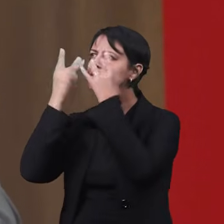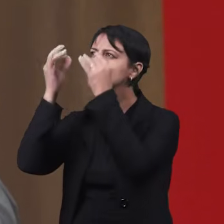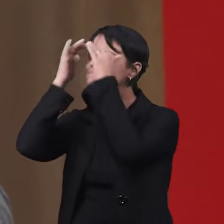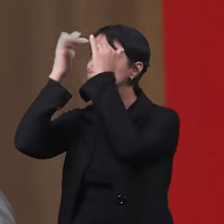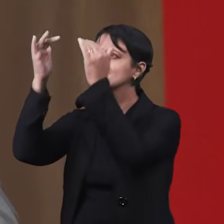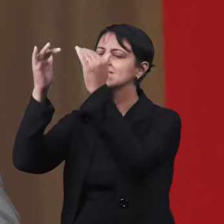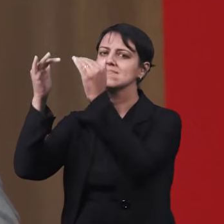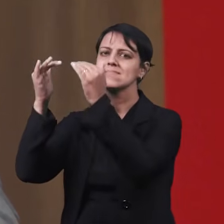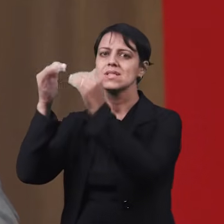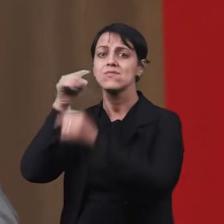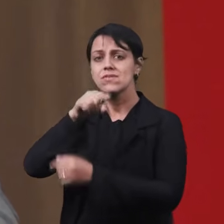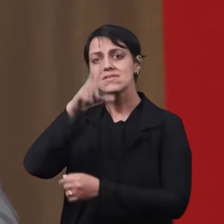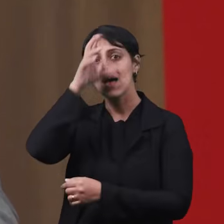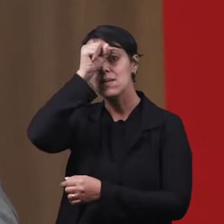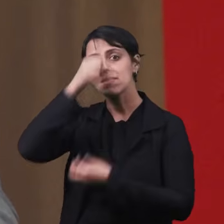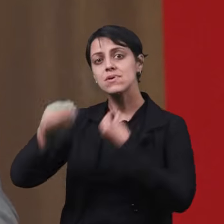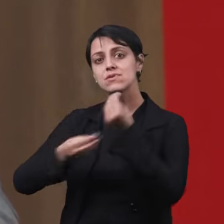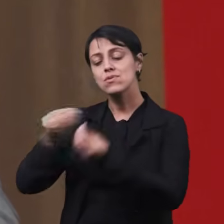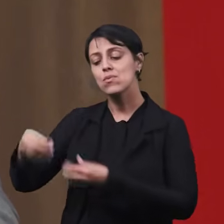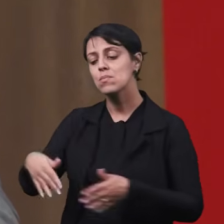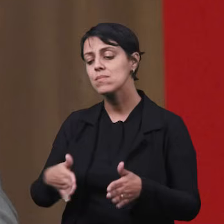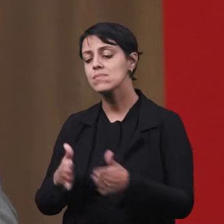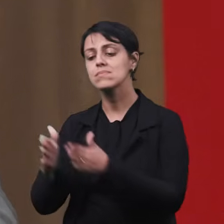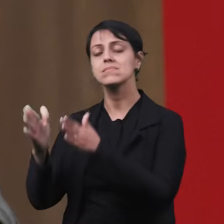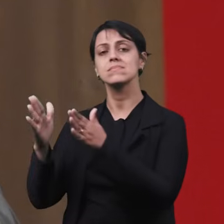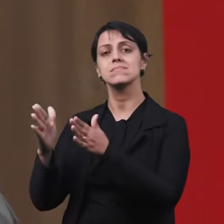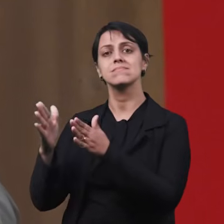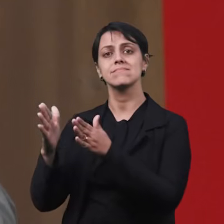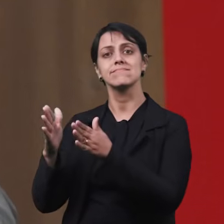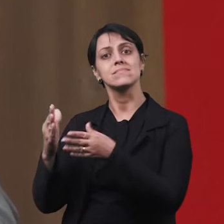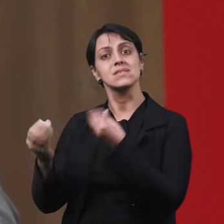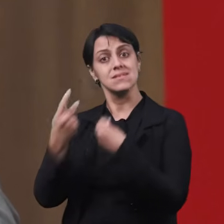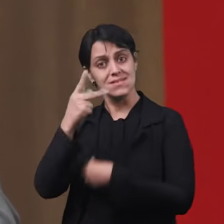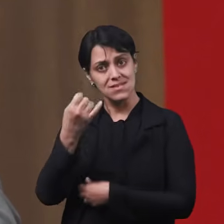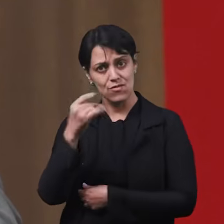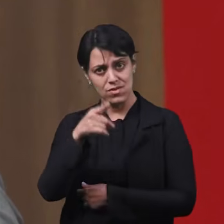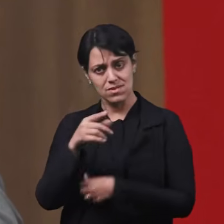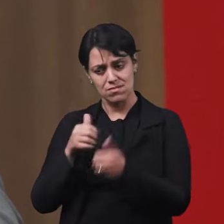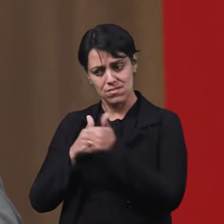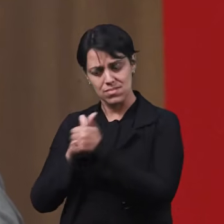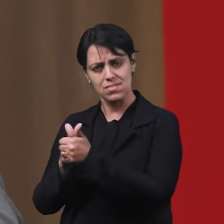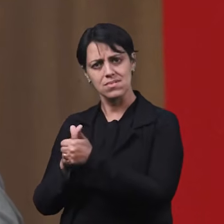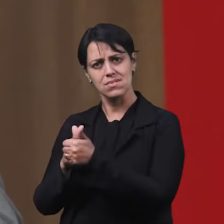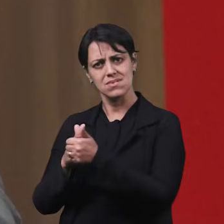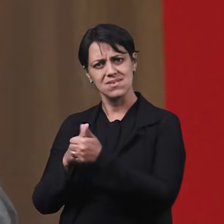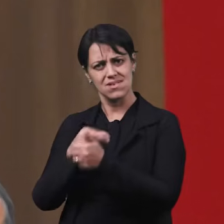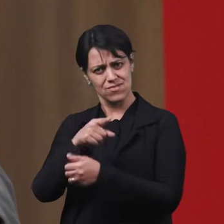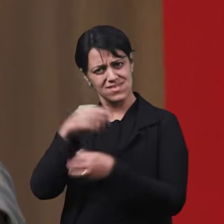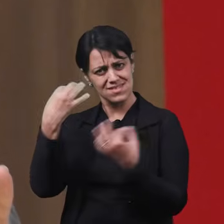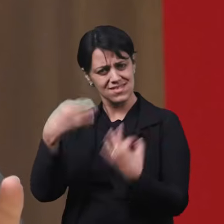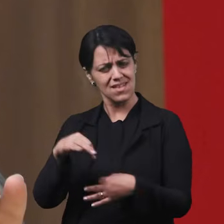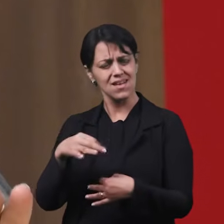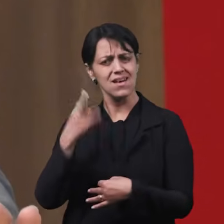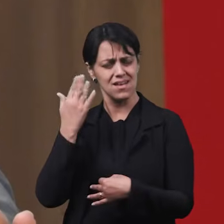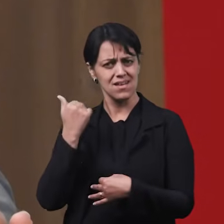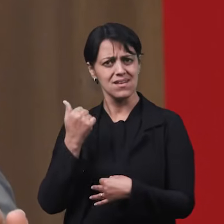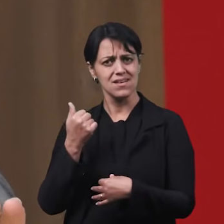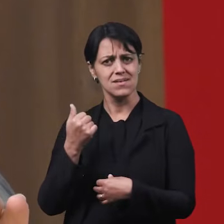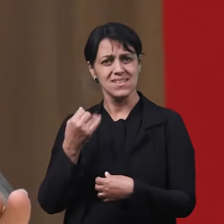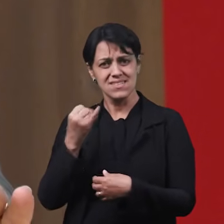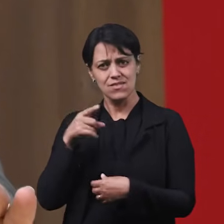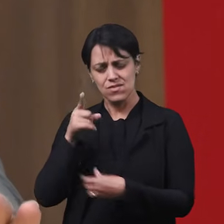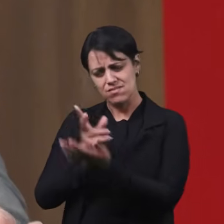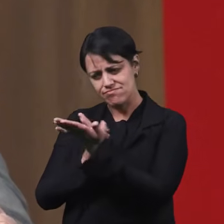aprende um caminho, uma direção. E nessa direção, se você seguir, você pode ter certeza de uma coisa: se você se